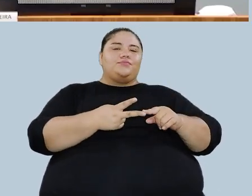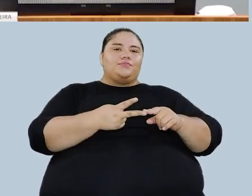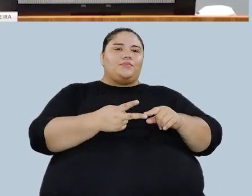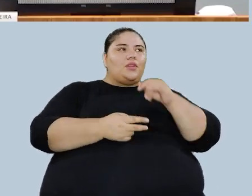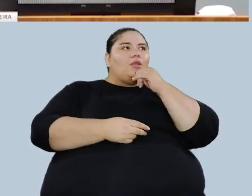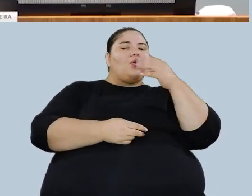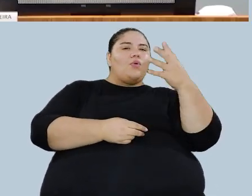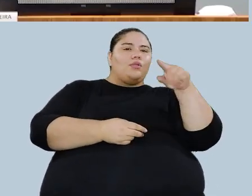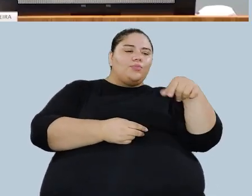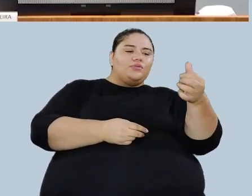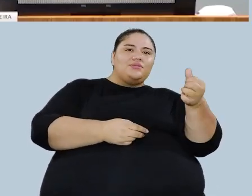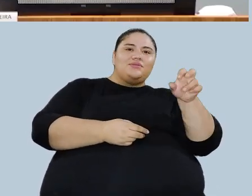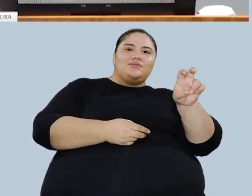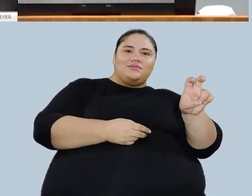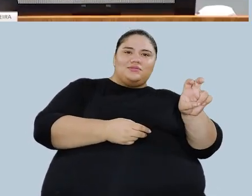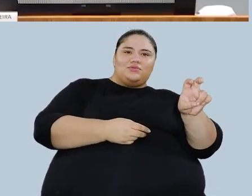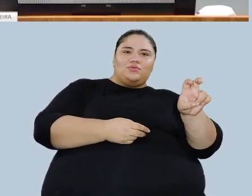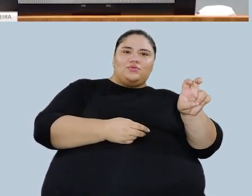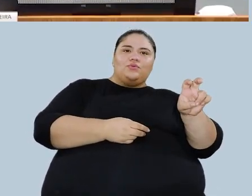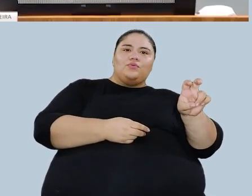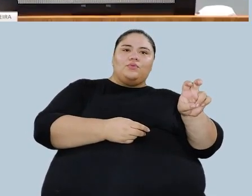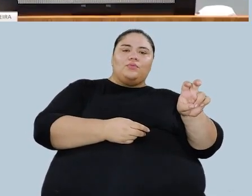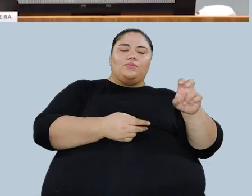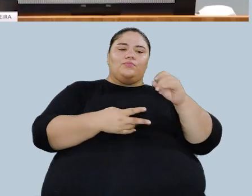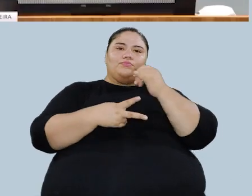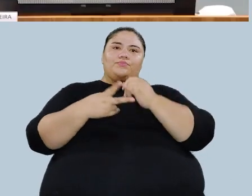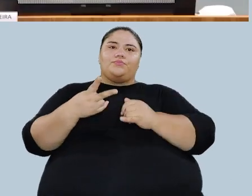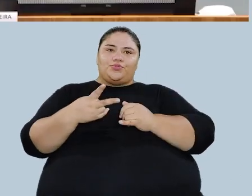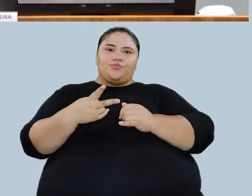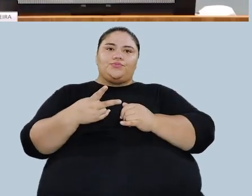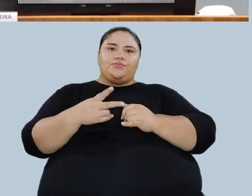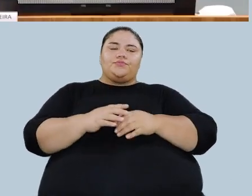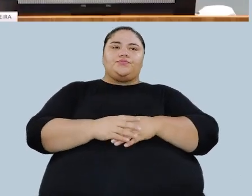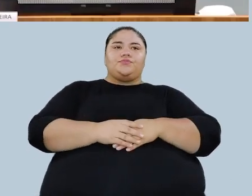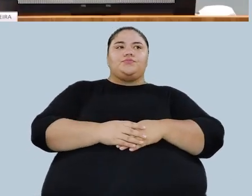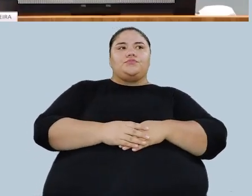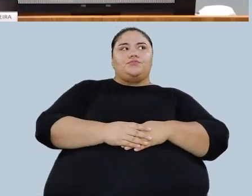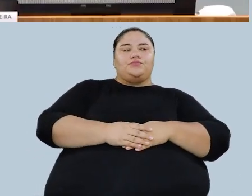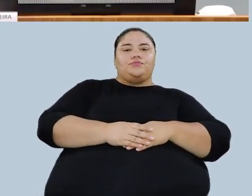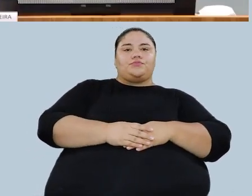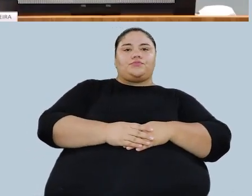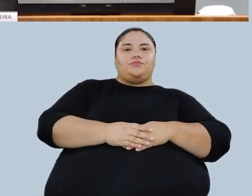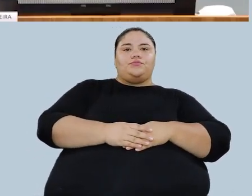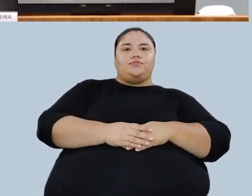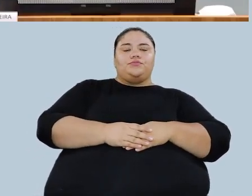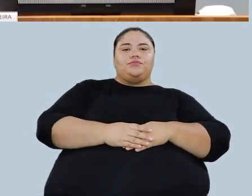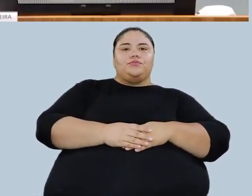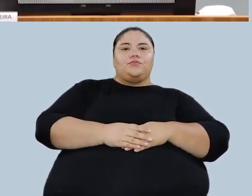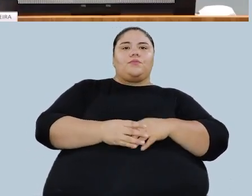de 4,65, de PIS e COFINS, e o modelo como